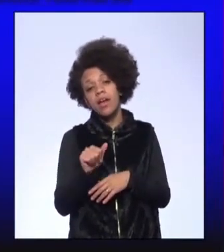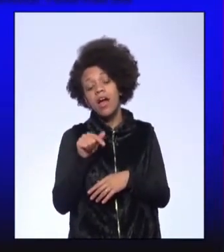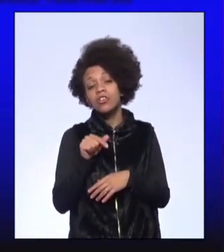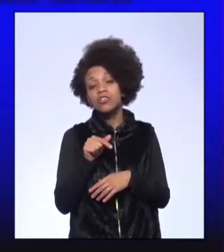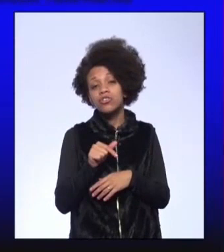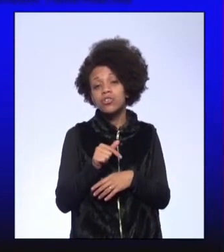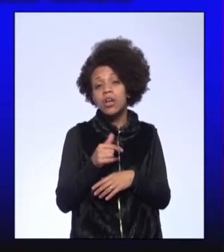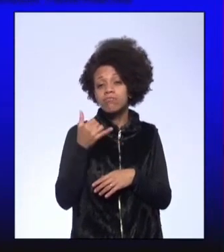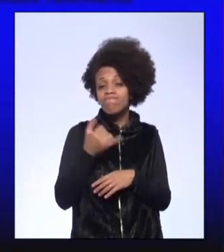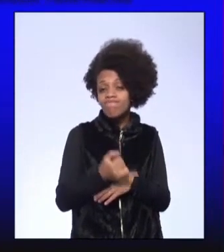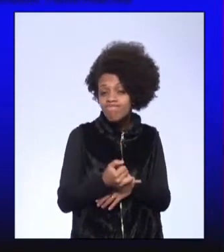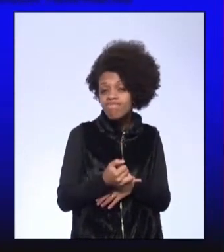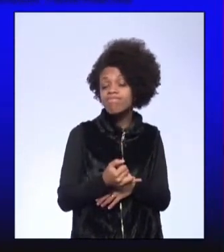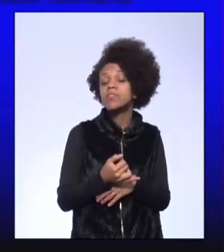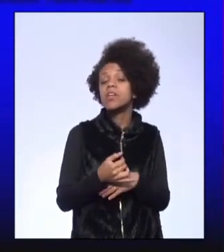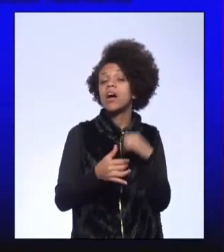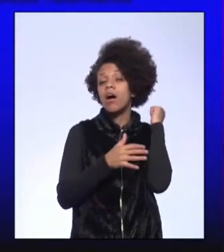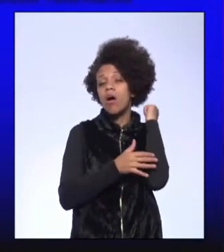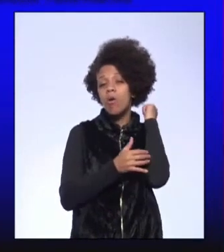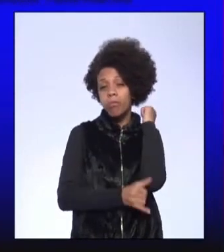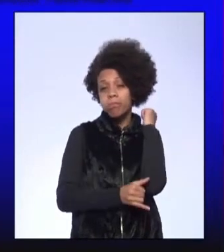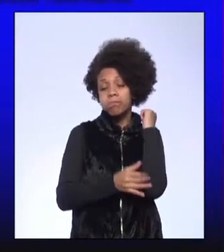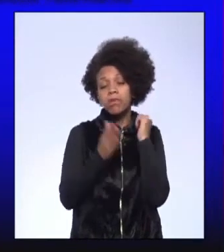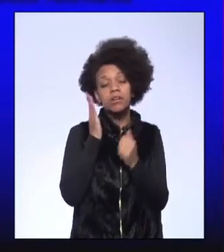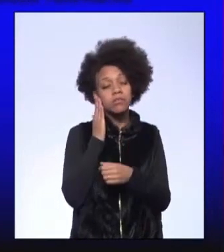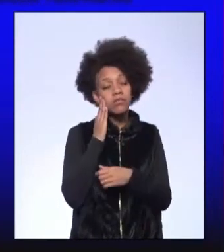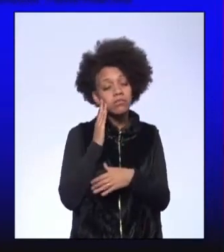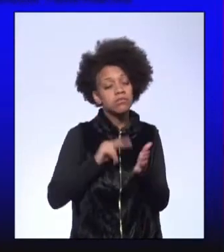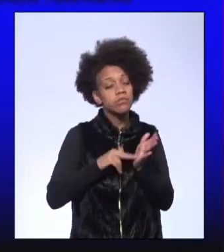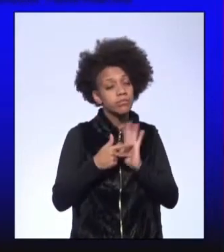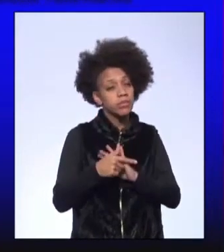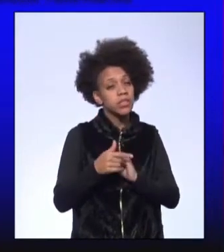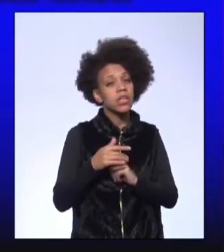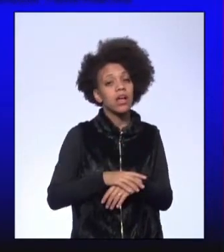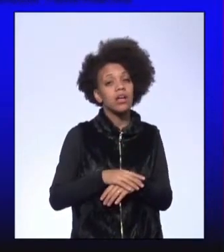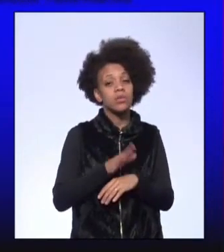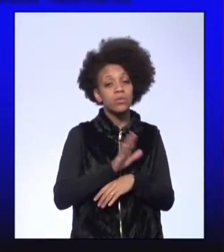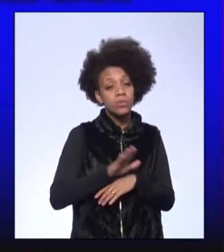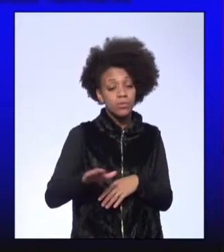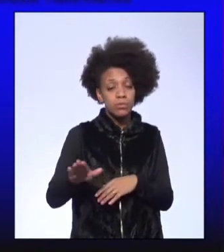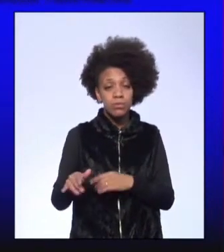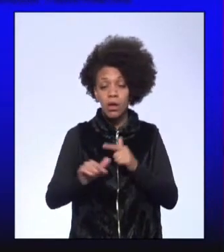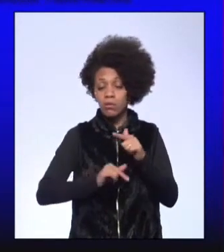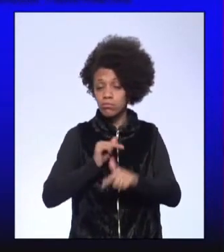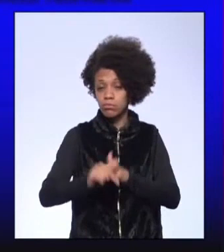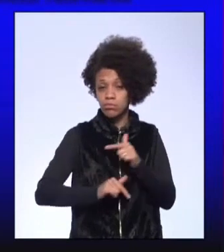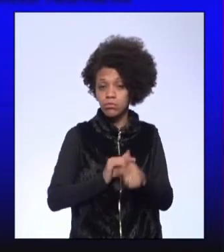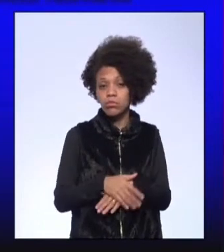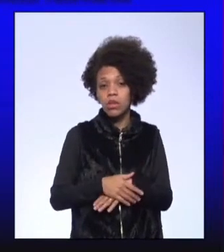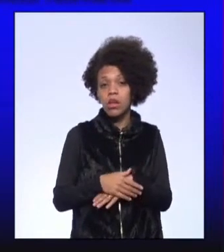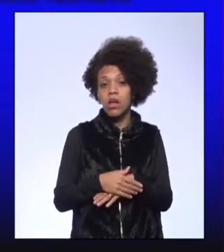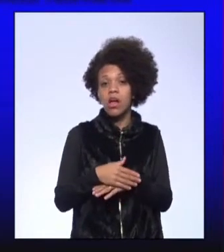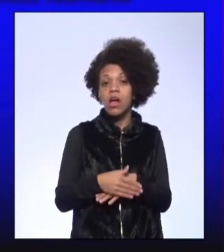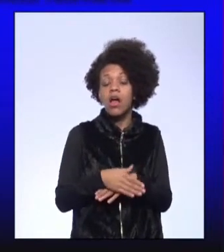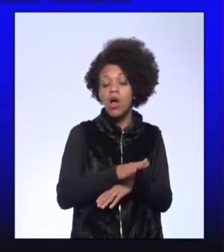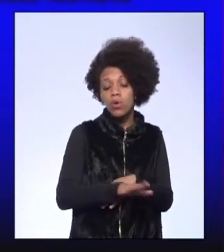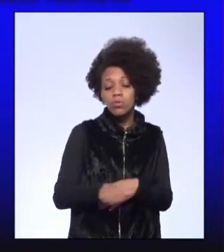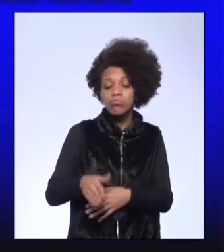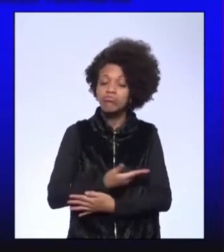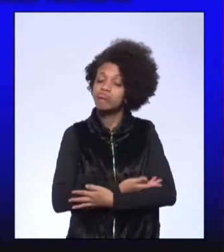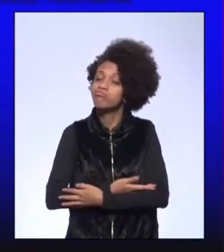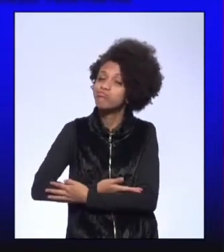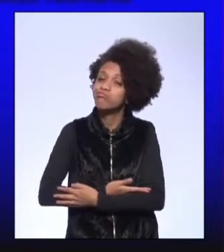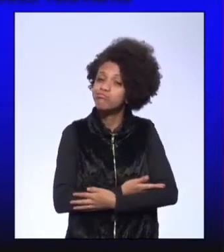fezes. Isso significa que para muitos de nós que trabalhamos com crianças pequenas, né, com crianças em creche, na hora